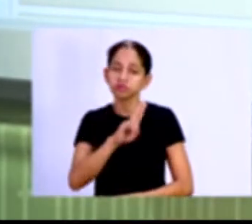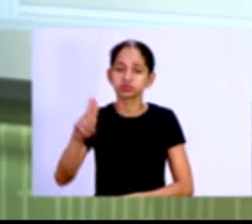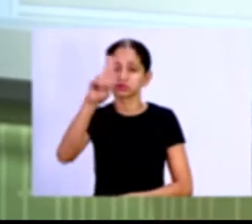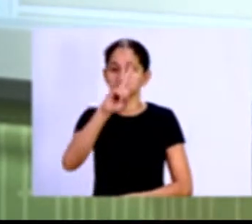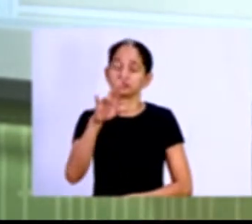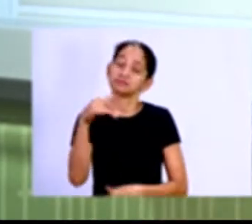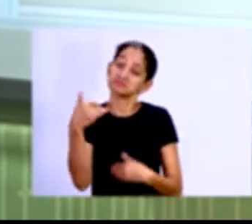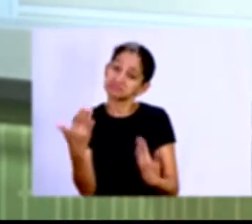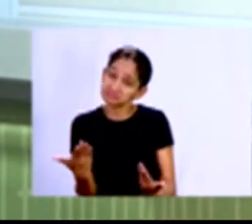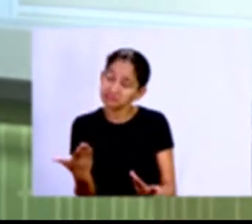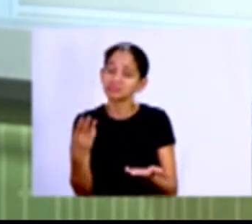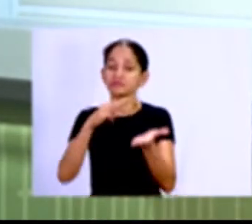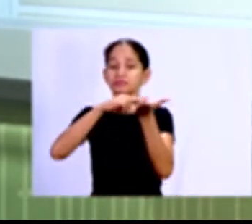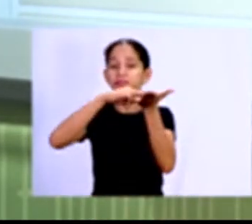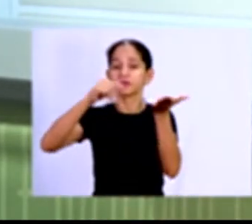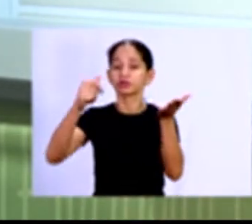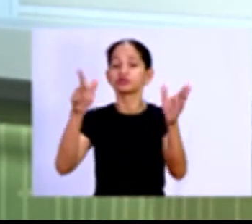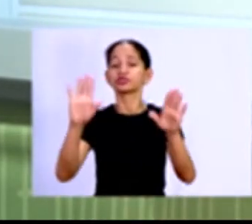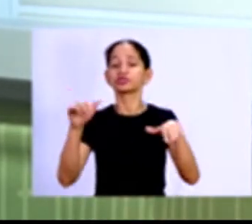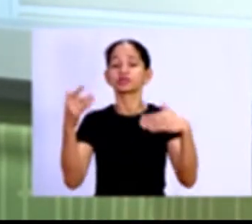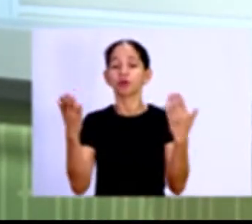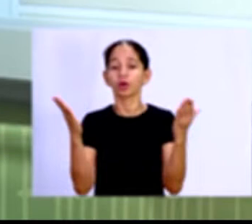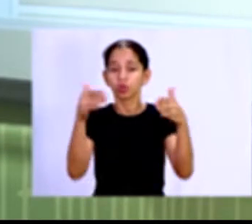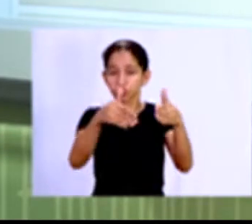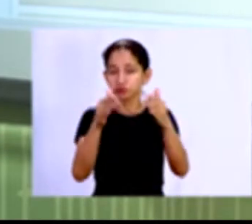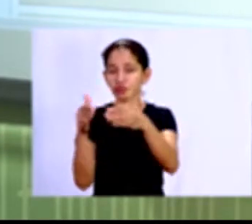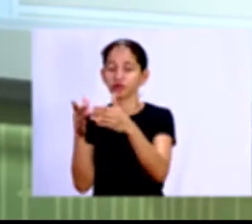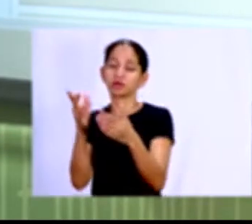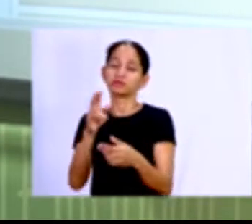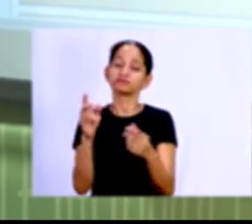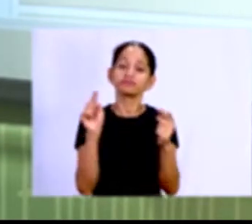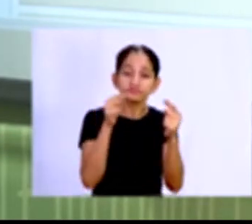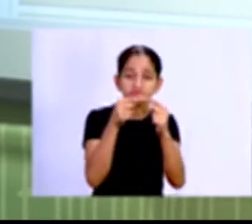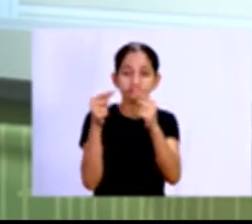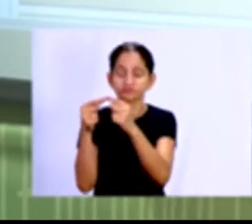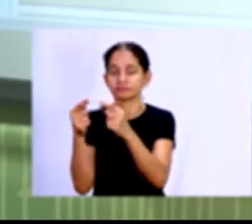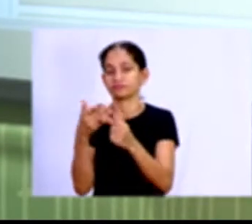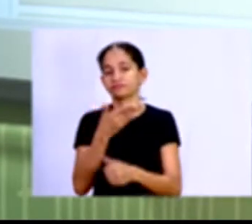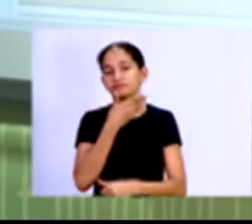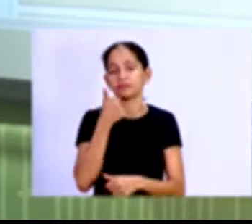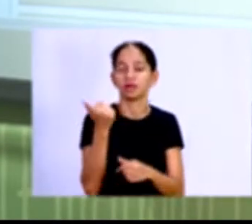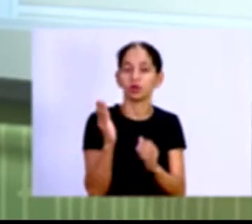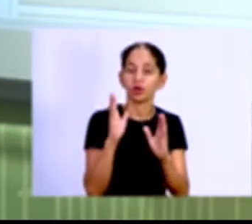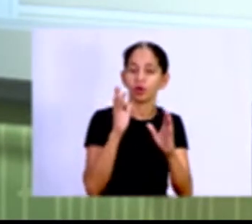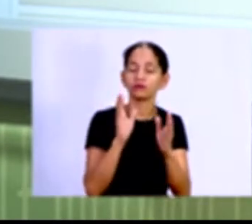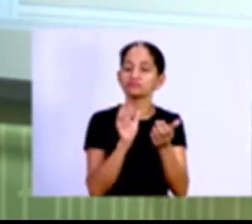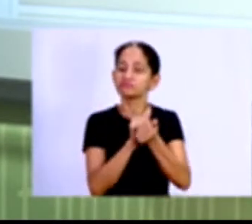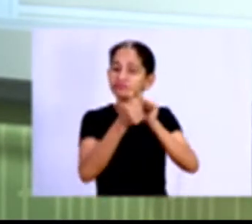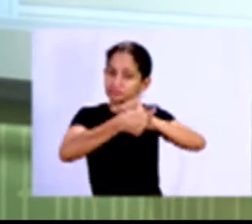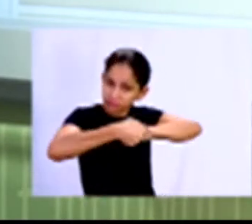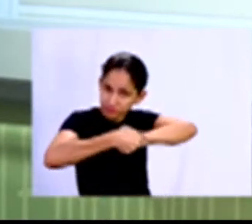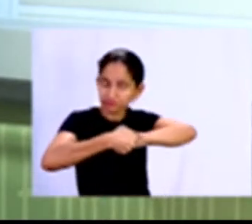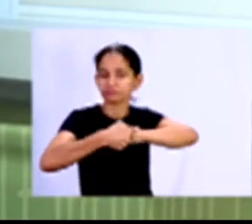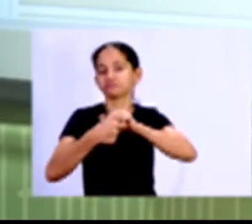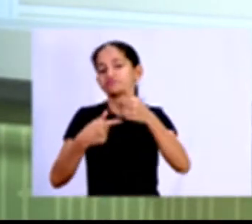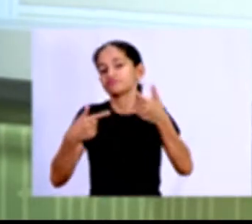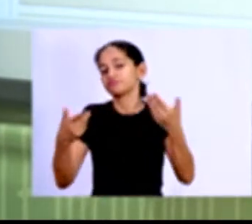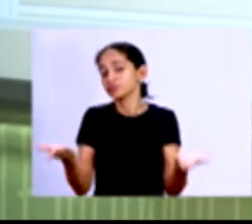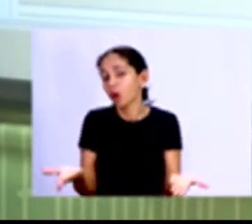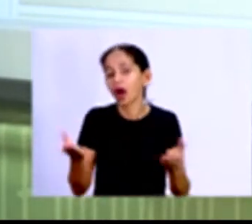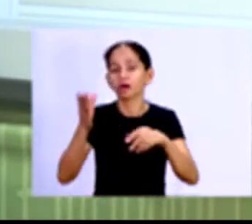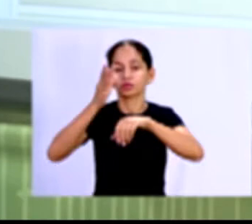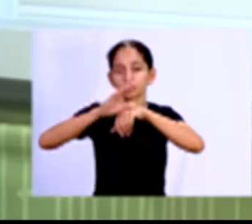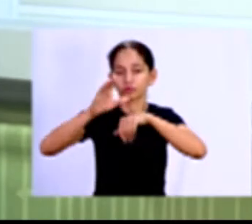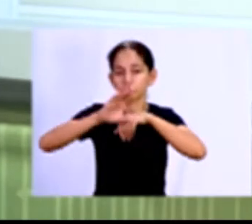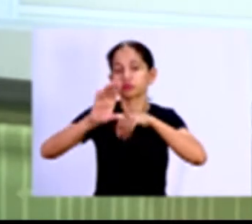um tipo de metodologia, ou seja, aquilo que é mais ou menos aplicado, dependendo do projeto do curso,